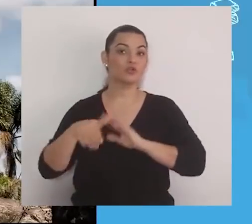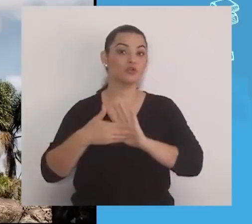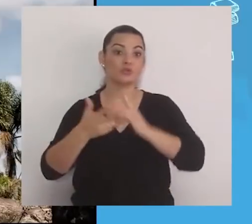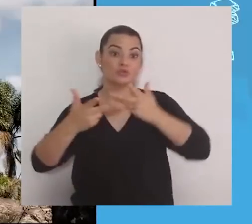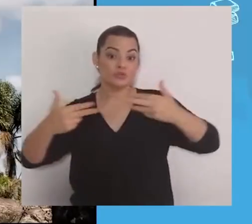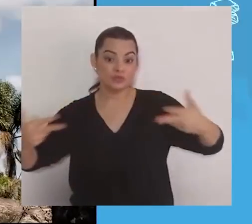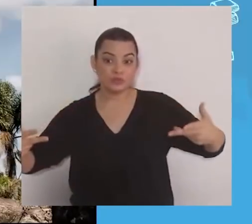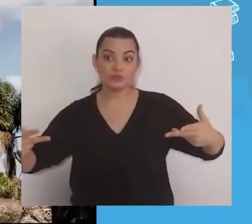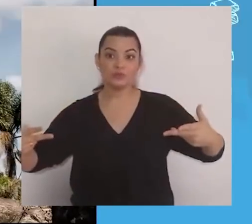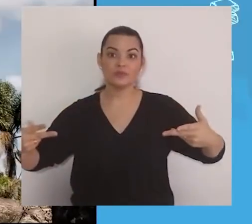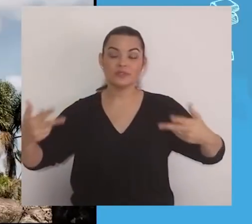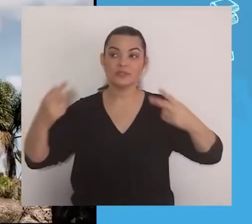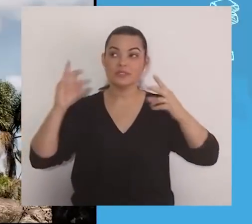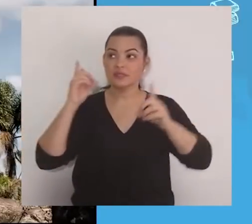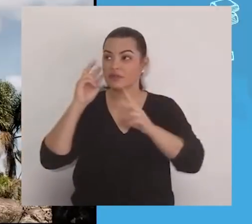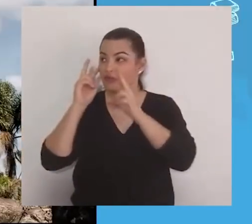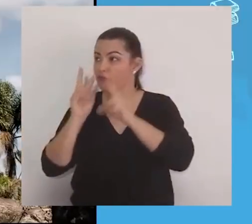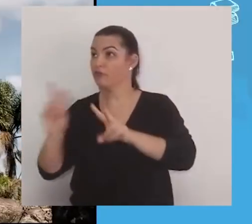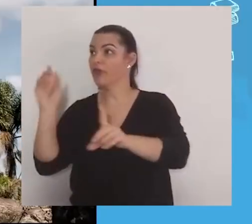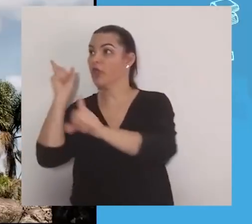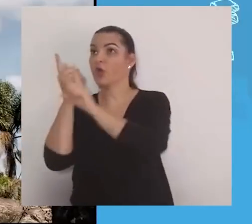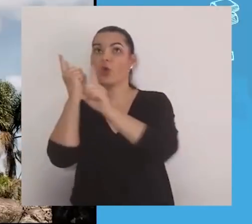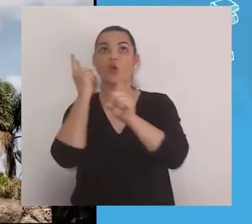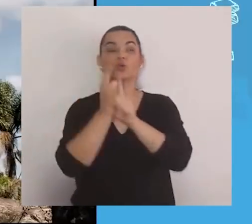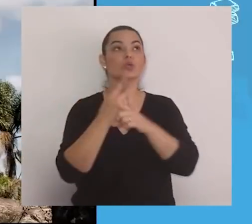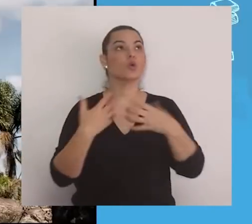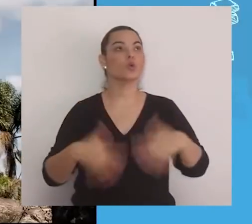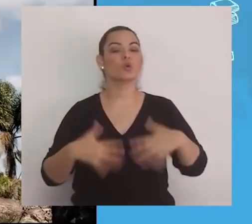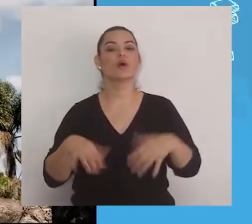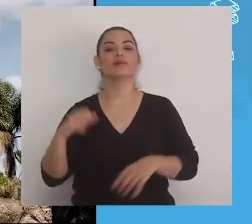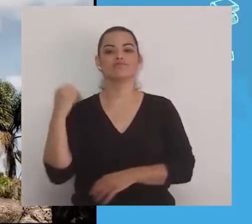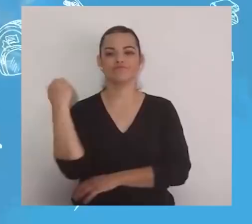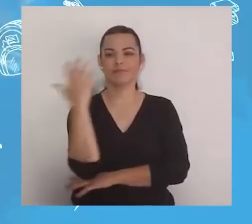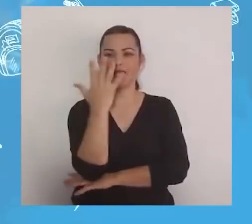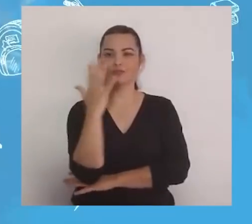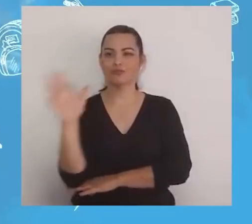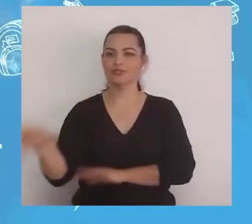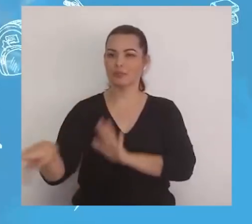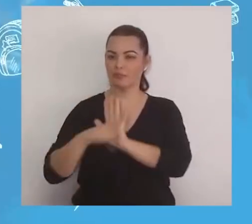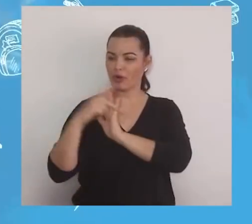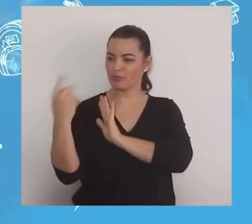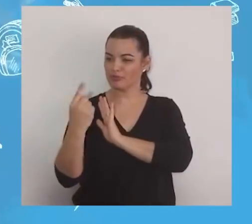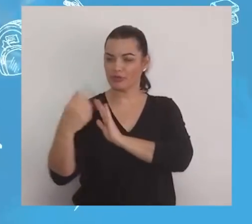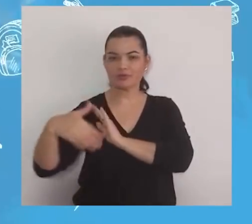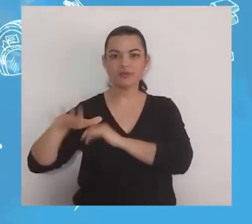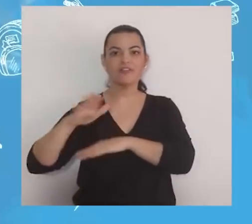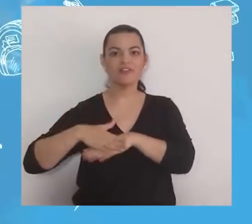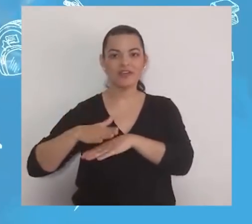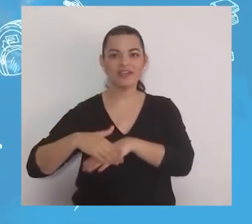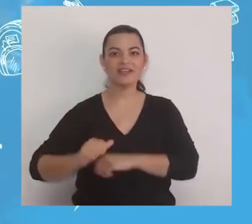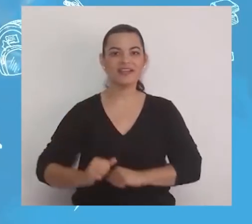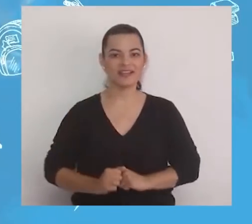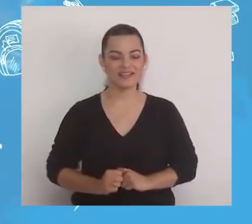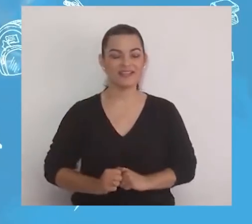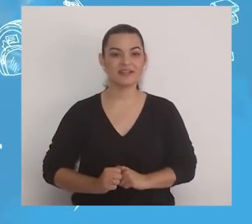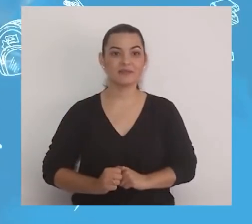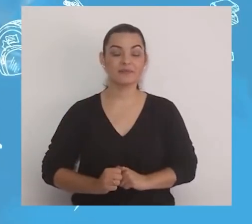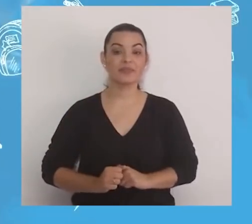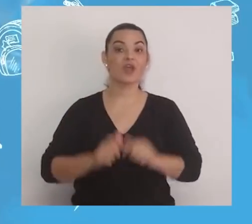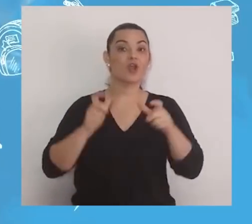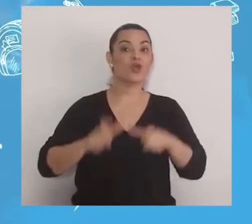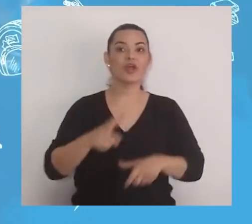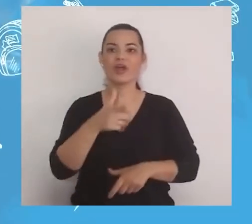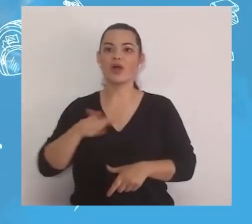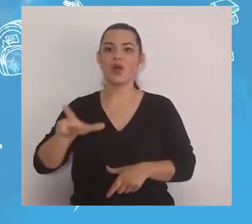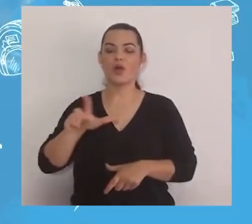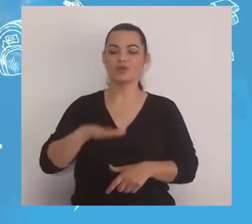foi batendo constantemente nos arenitos, que é esse tipo de rocha, e foi esculpindo.